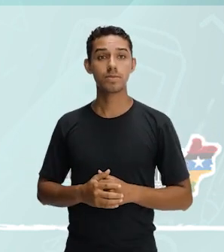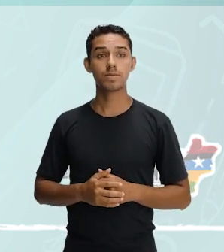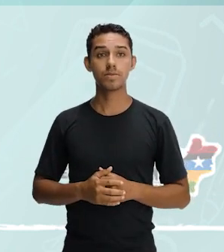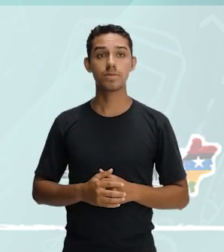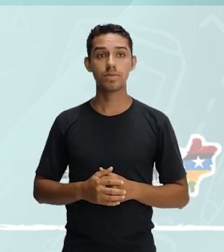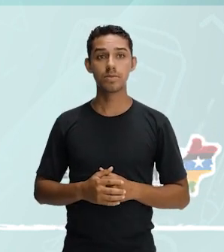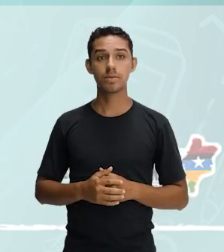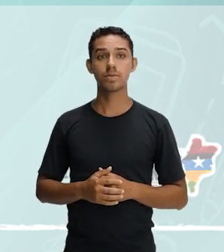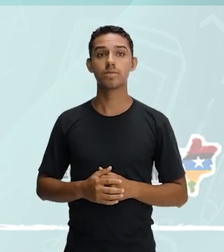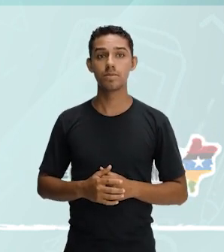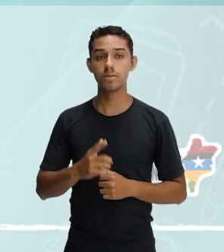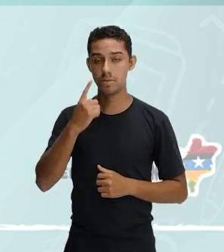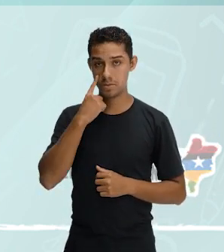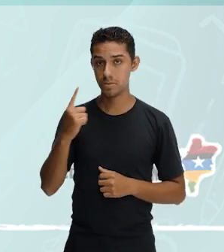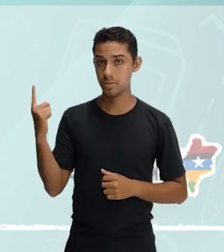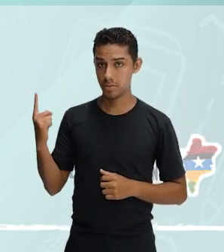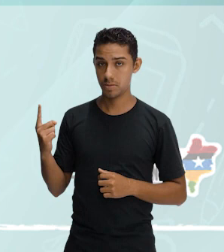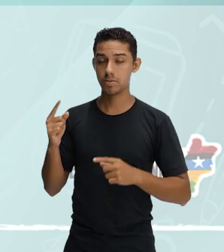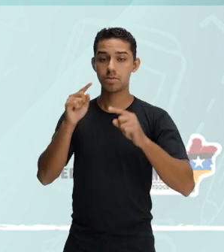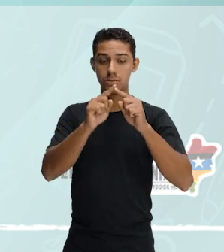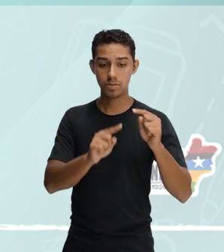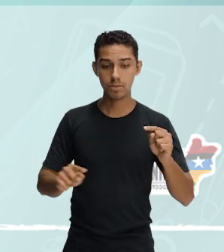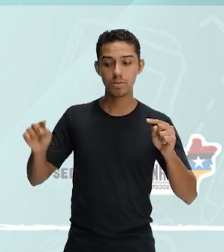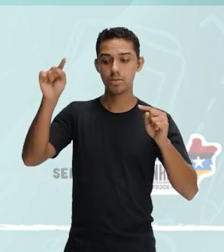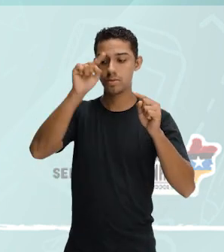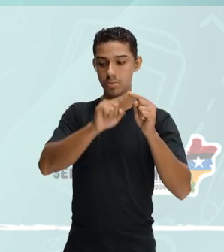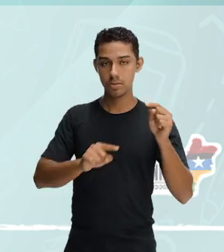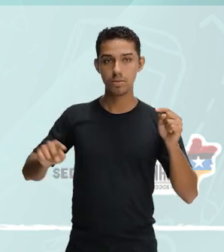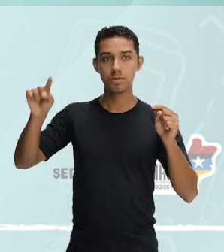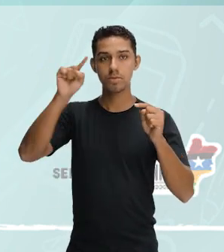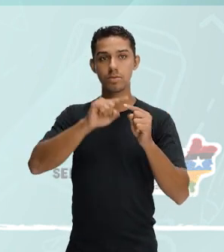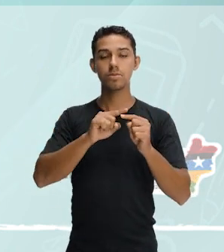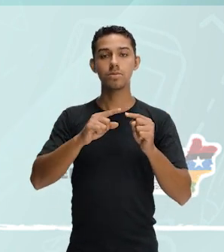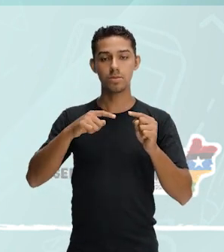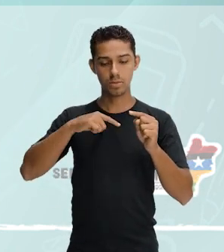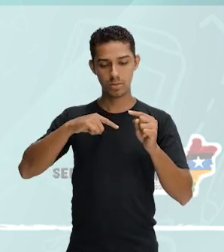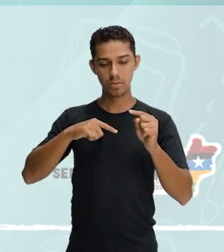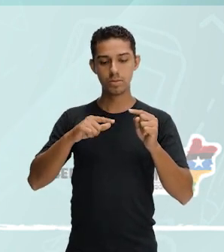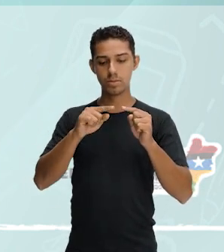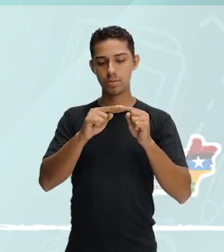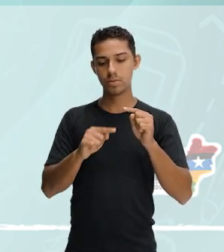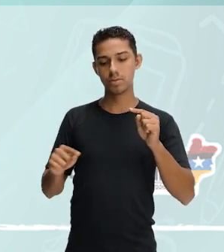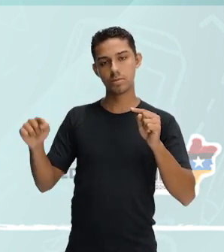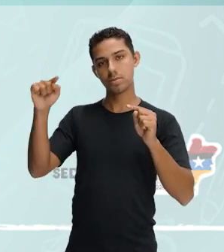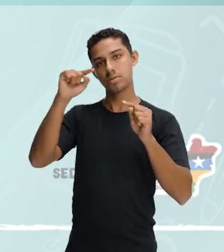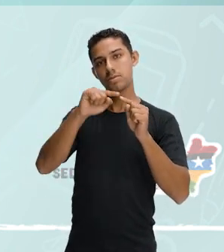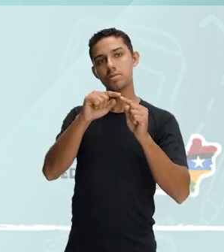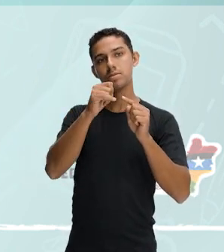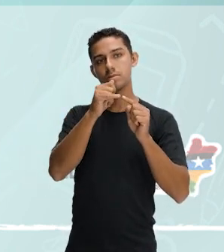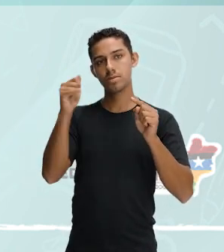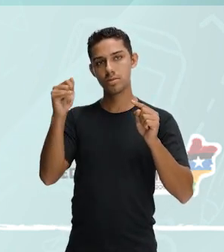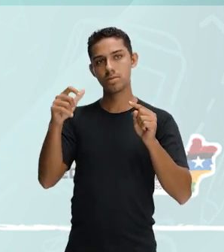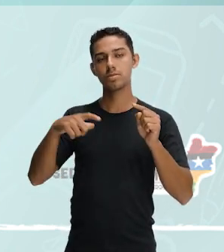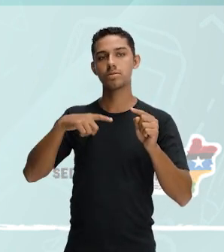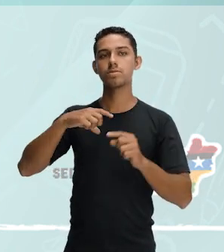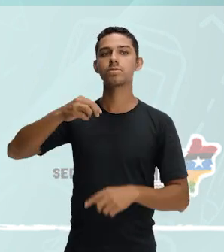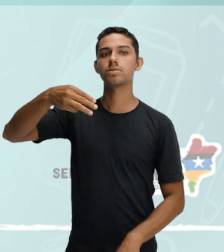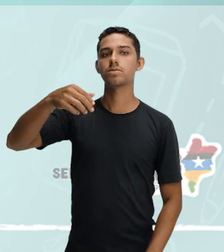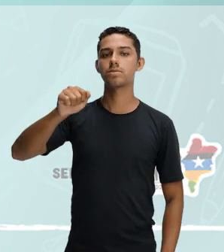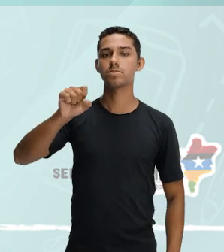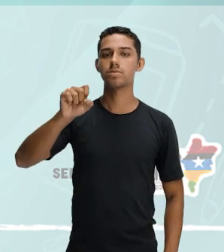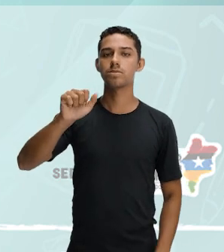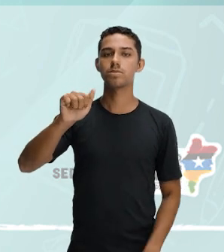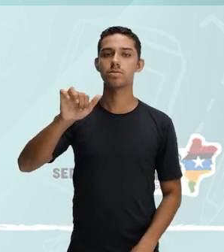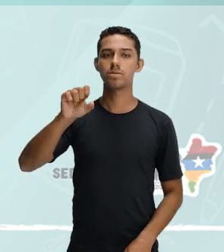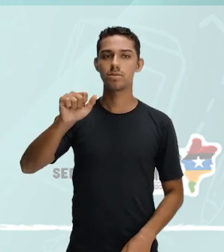ele está em movimento circular, certo? Ele tem um raio, né, um movimento circular, ele tem uma massa, logicamente,